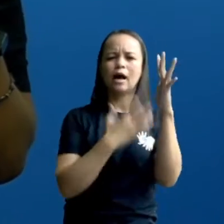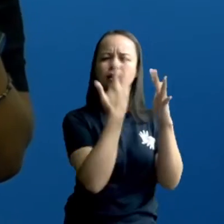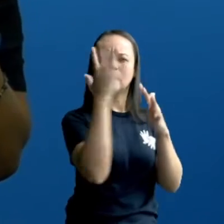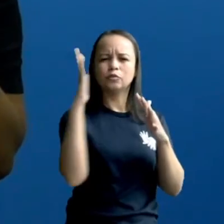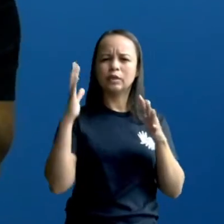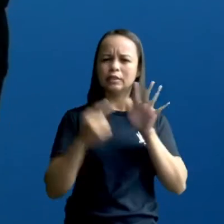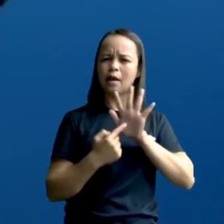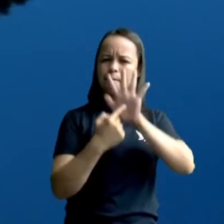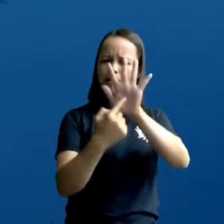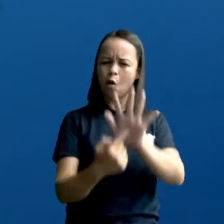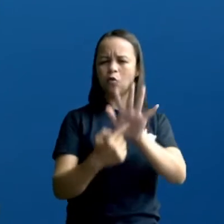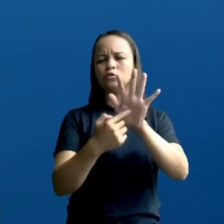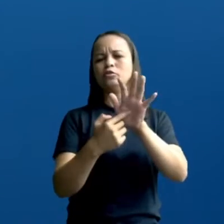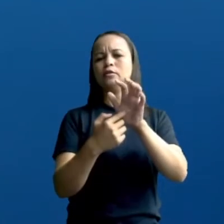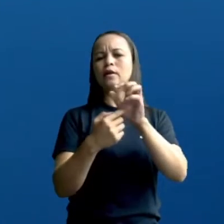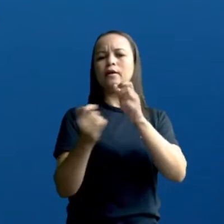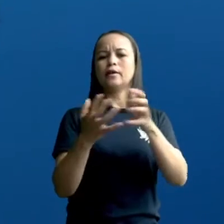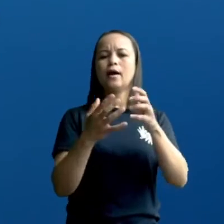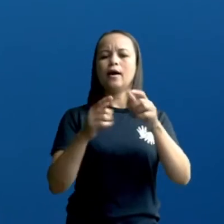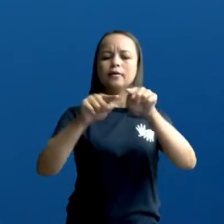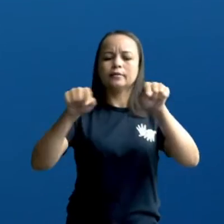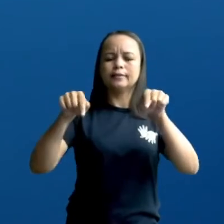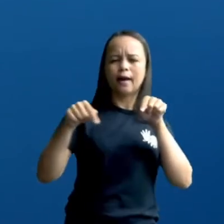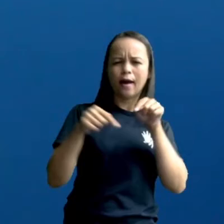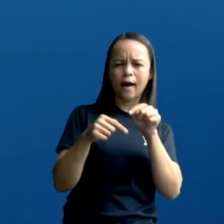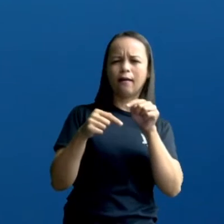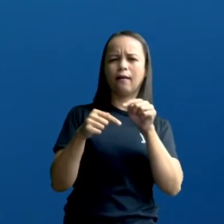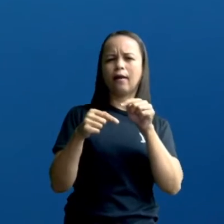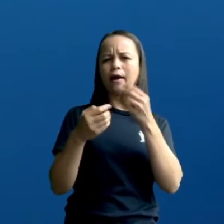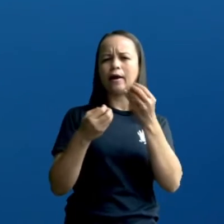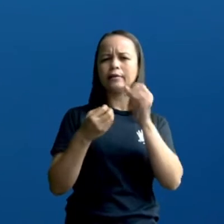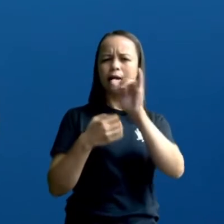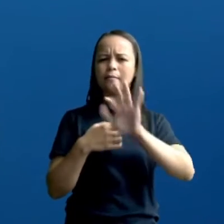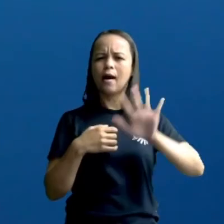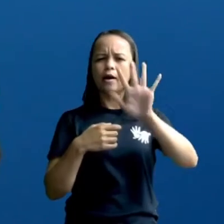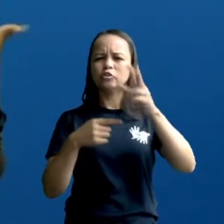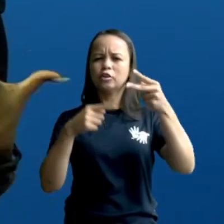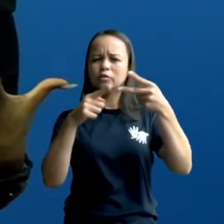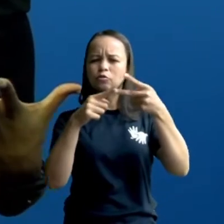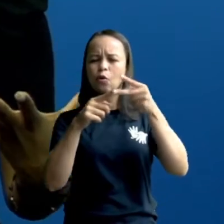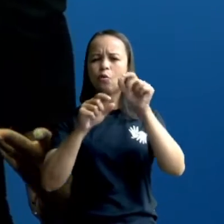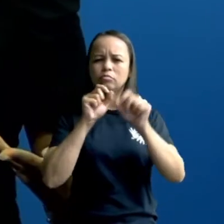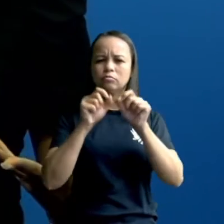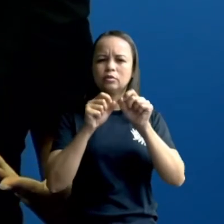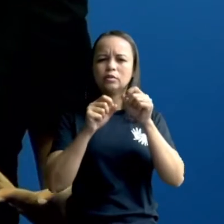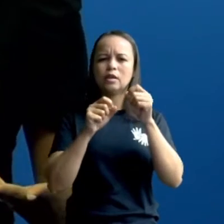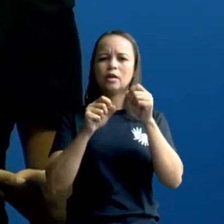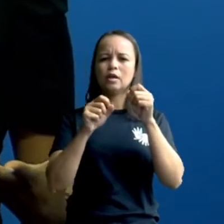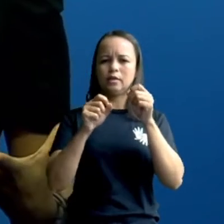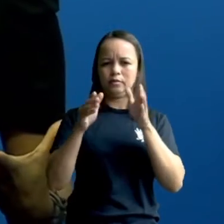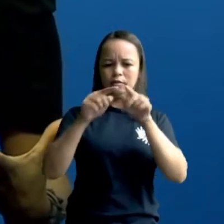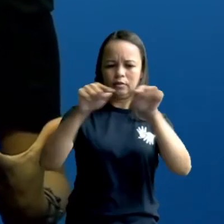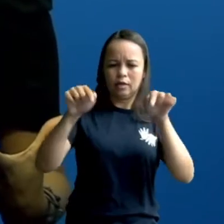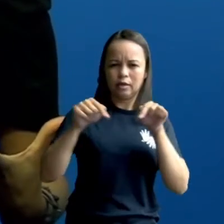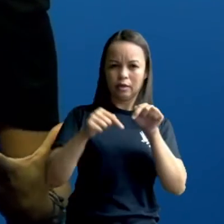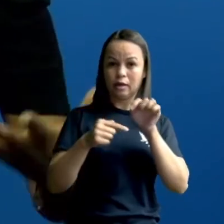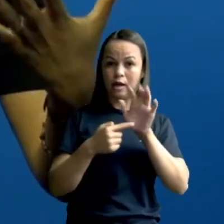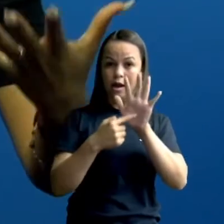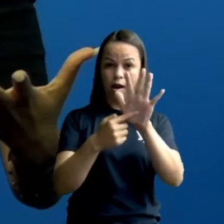na imagem 2? Essa imagem dessa sala de estar aí, ó, dessa sala da casa. Será que a natureza está presente